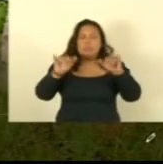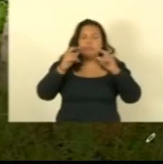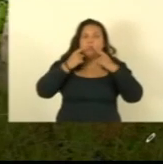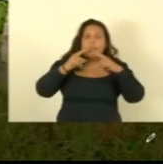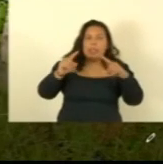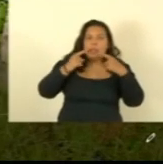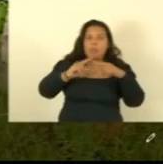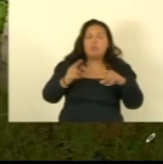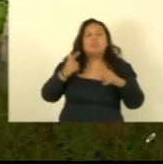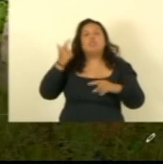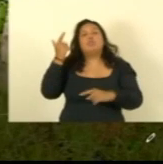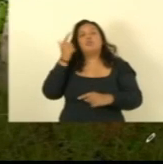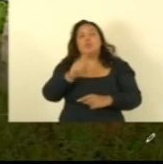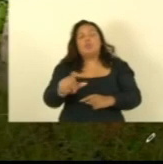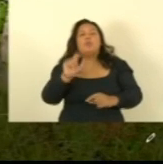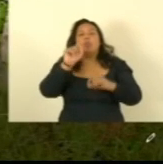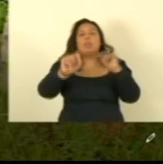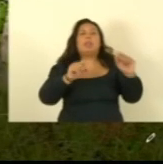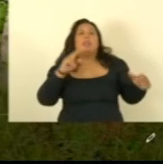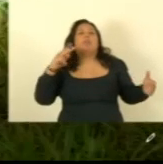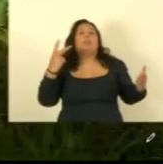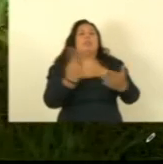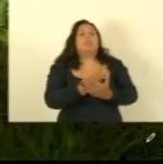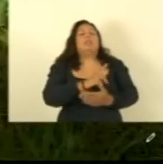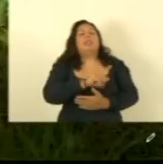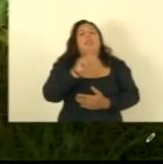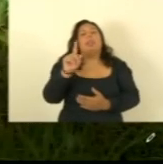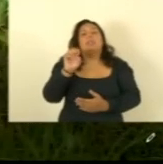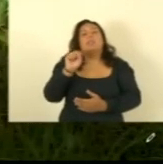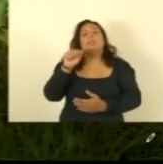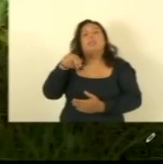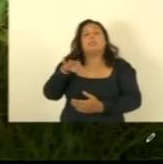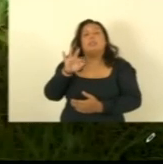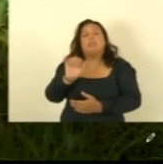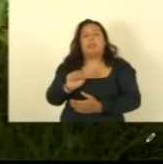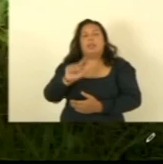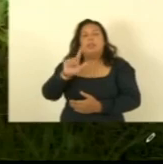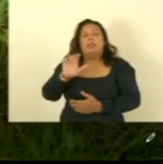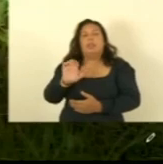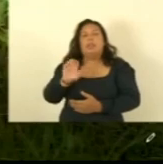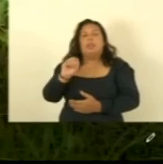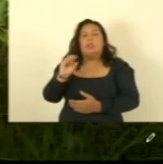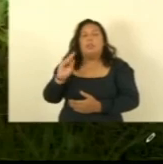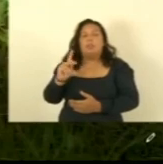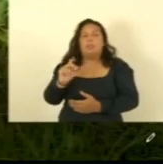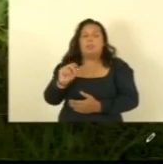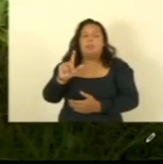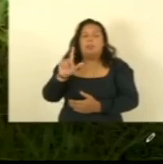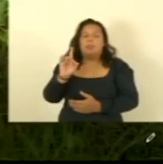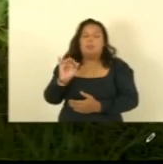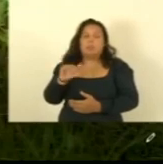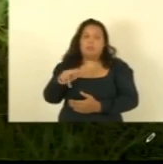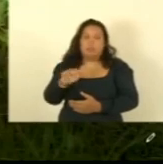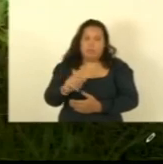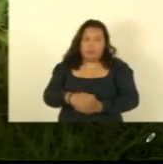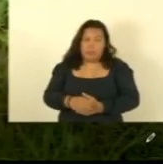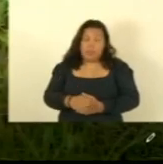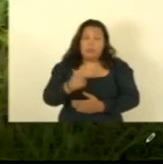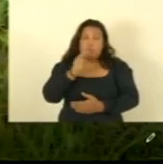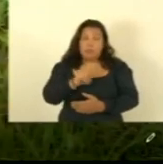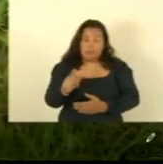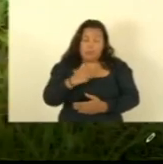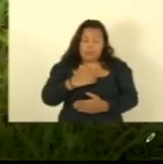denúncia do que está acontecendo em Santa Leopoldina. Mais uma vez, os moradores do